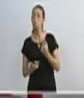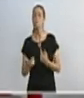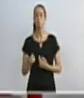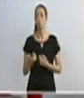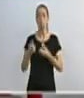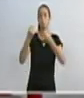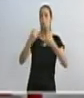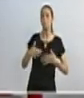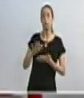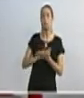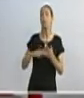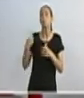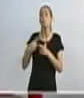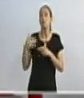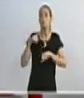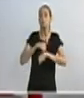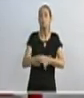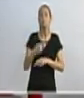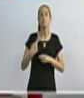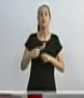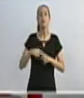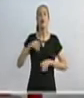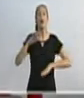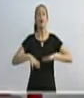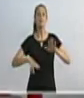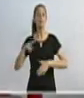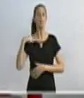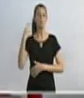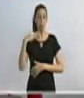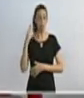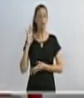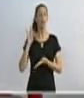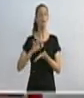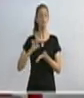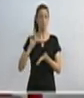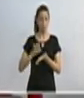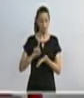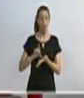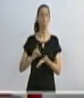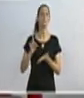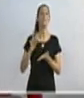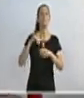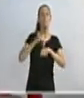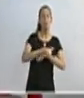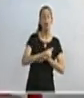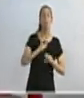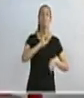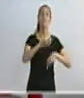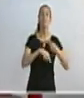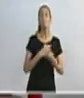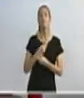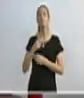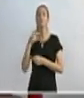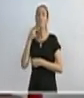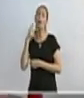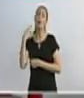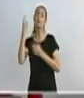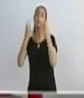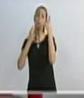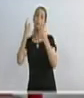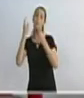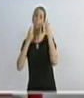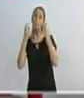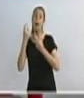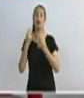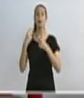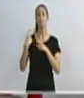porque às vezes, muitas vezes, esses próprios representantes políticos são os primeiros a depois a espalhar cartinha na comunidade dizendo que estão preocupados com a telefonia e as antenas nas